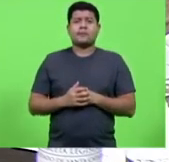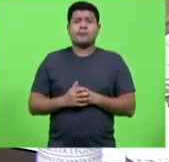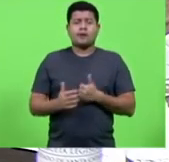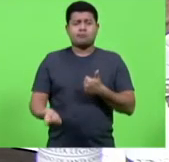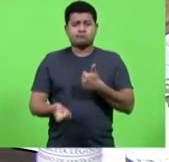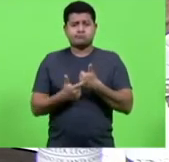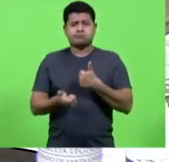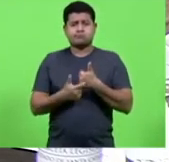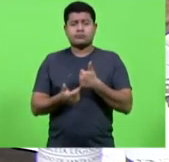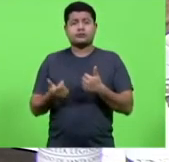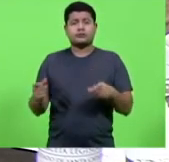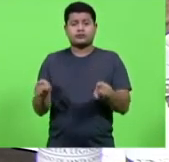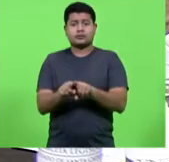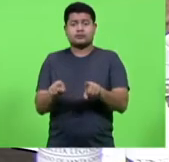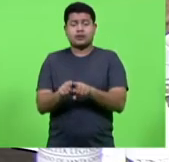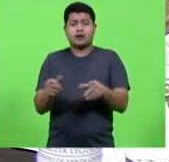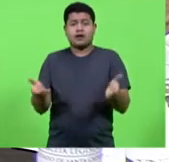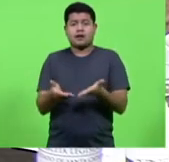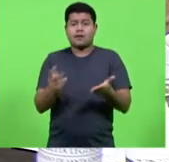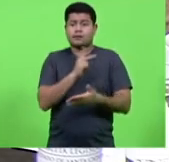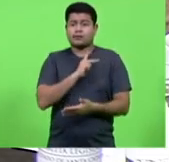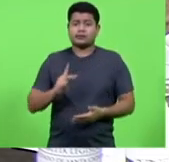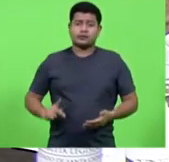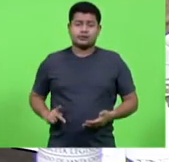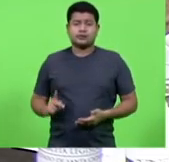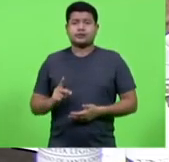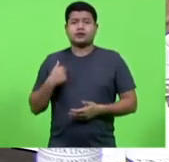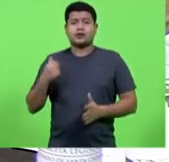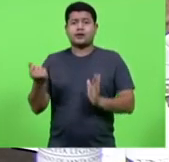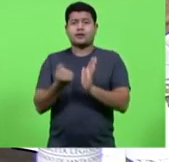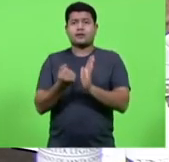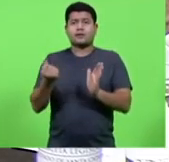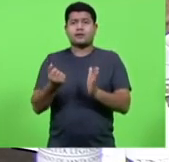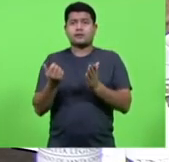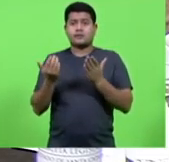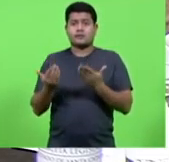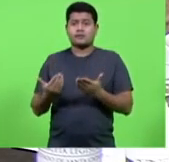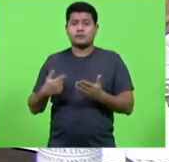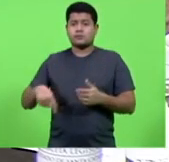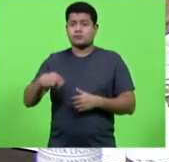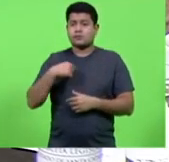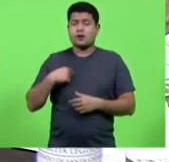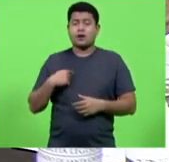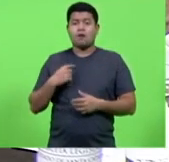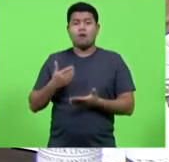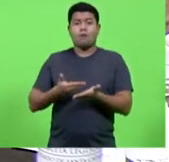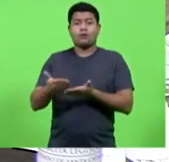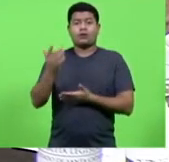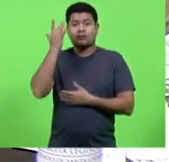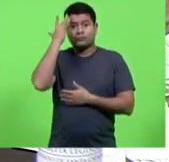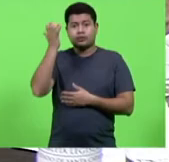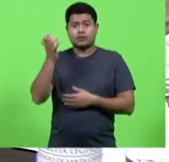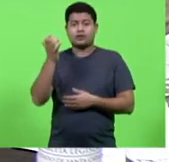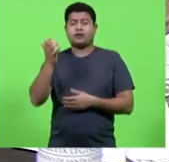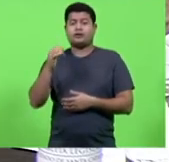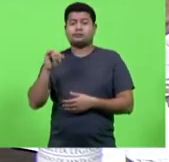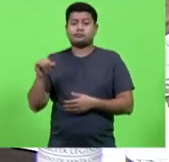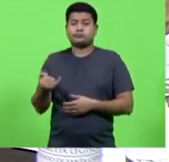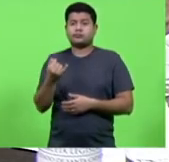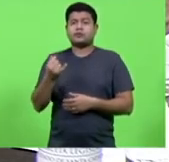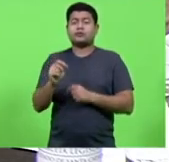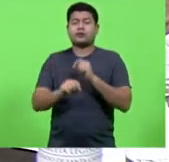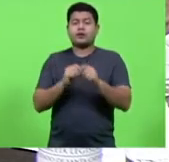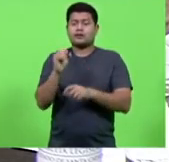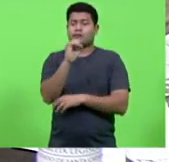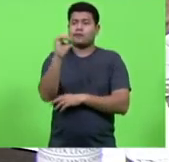ainda, senhor presidente, o registro da nossa caminhada a partir de amanhã, aproveitando o feriadão, para o Oeste Catarinense,